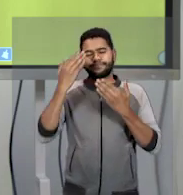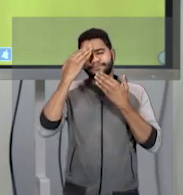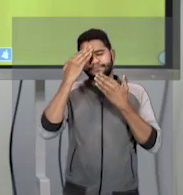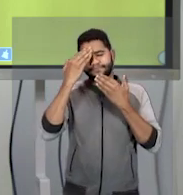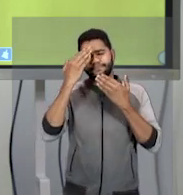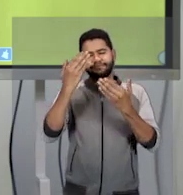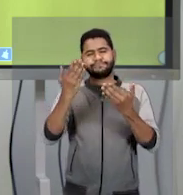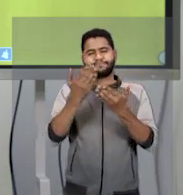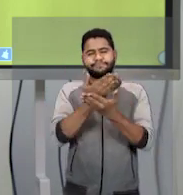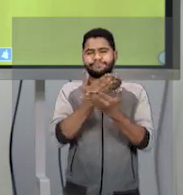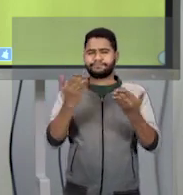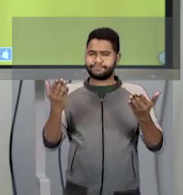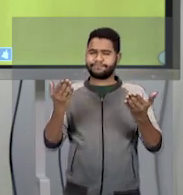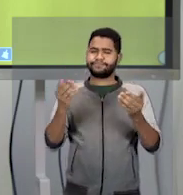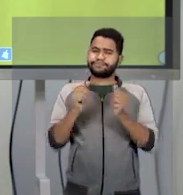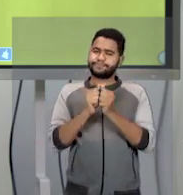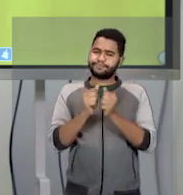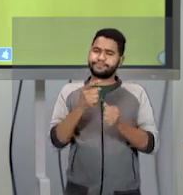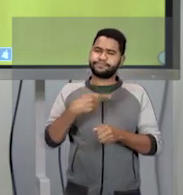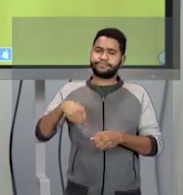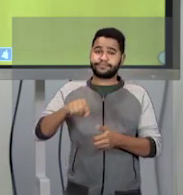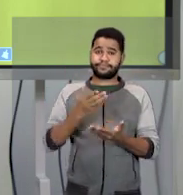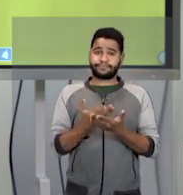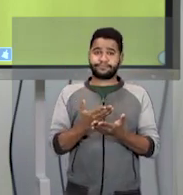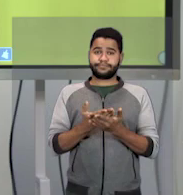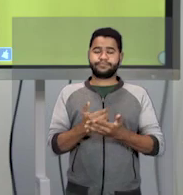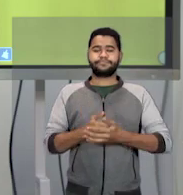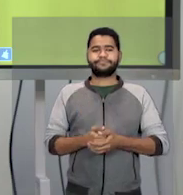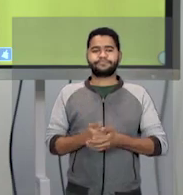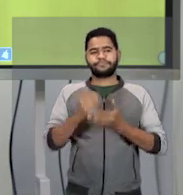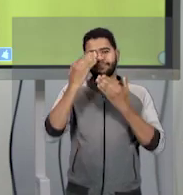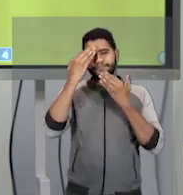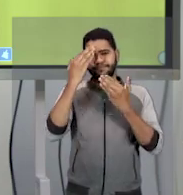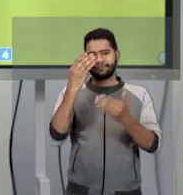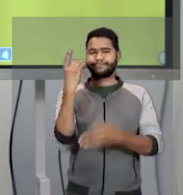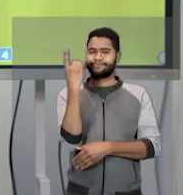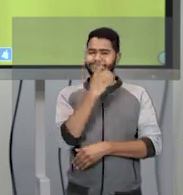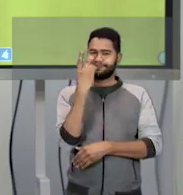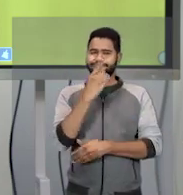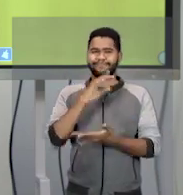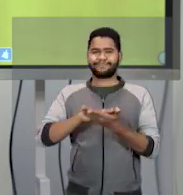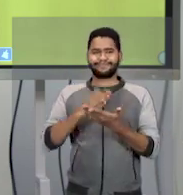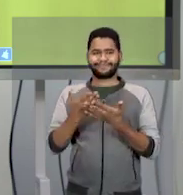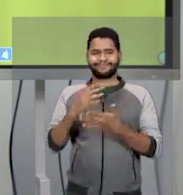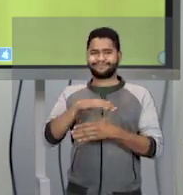agradeço muito por terem estado conosco nessa aula de hoje. Obrigado ao Daniel,